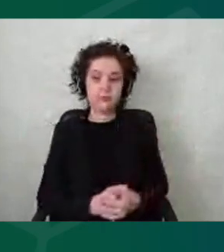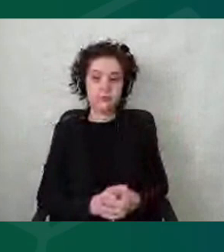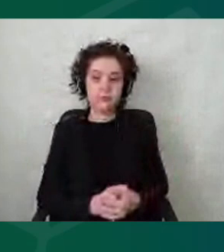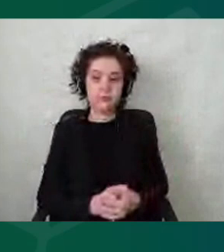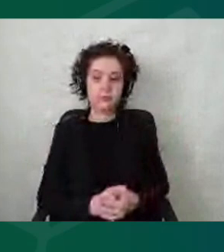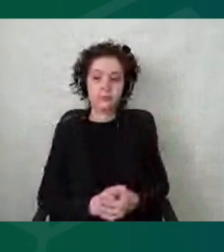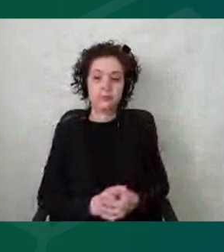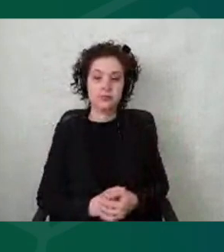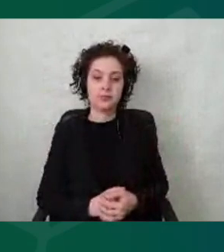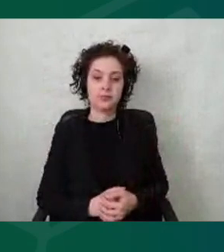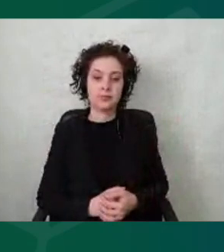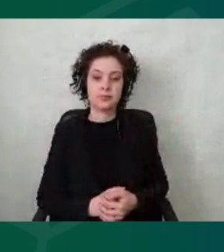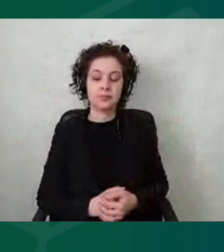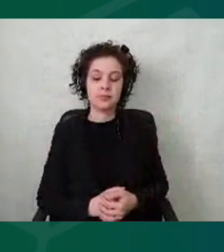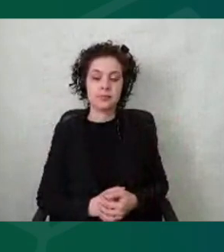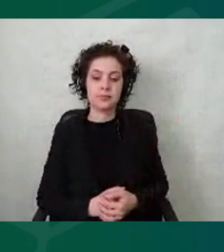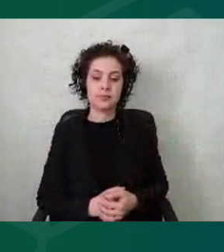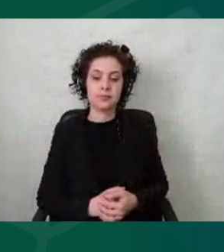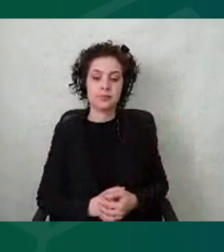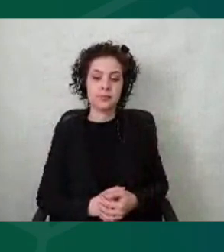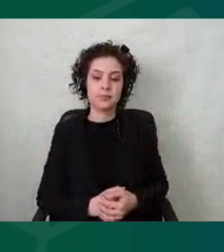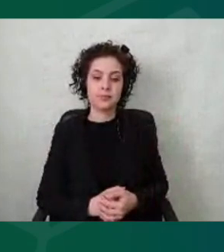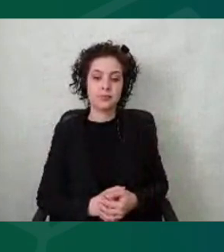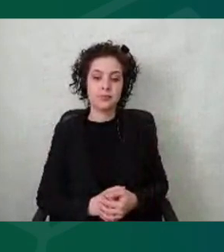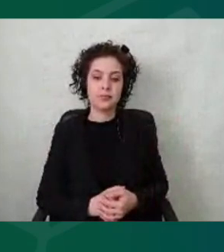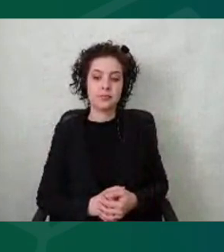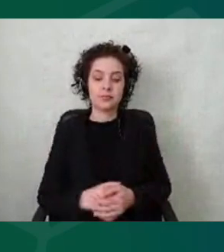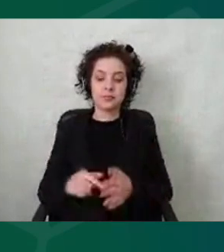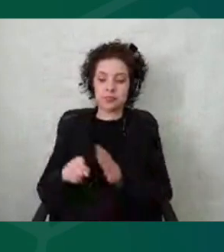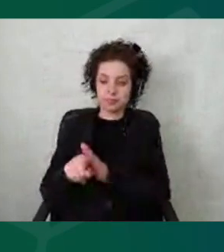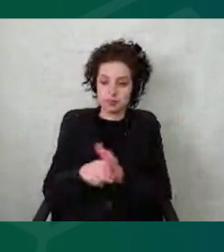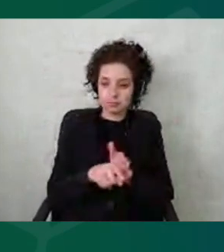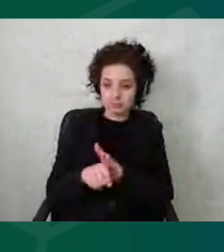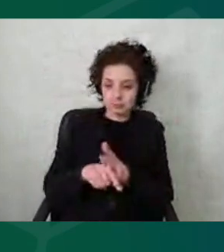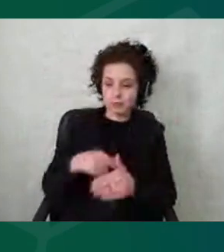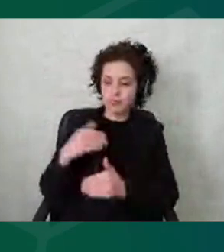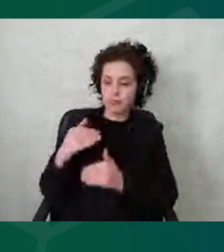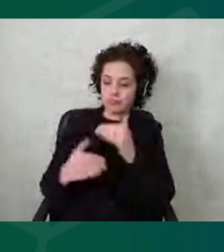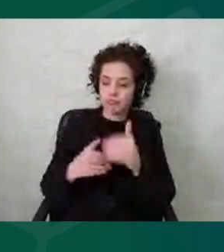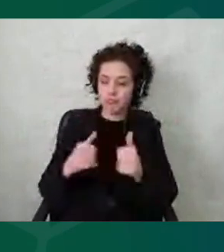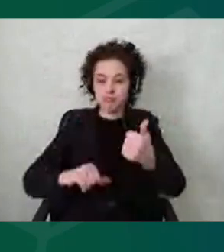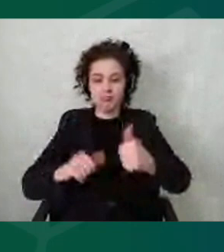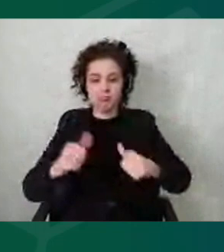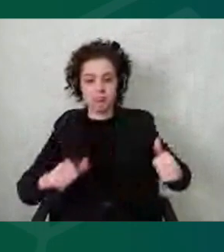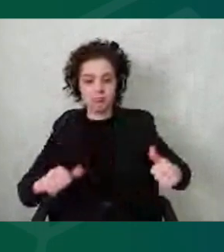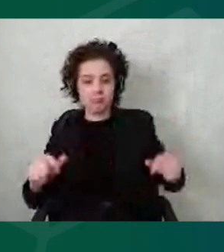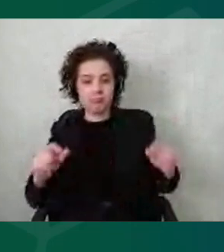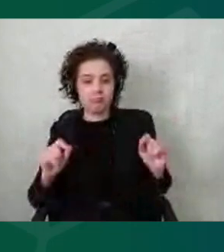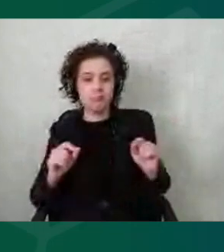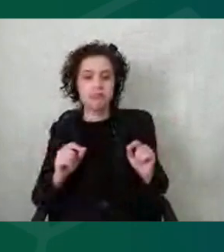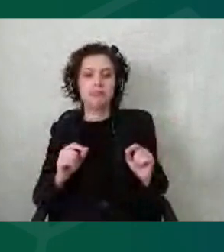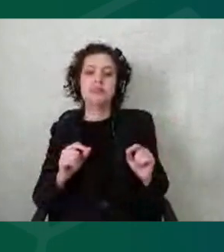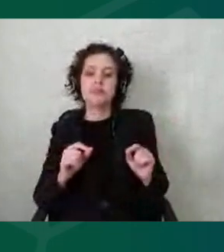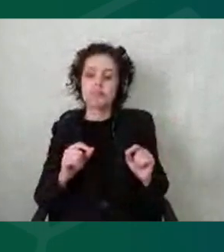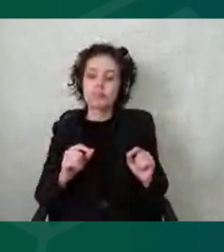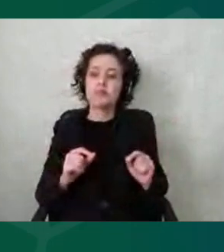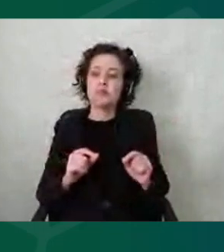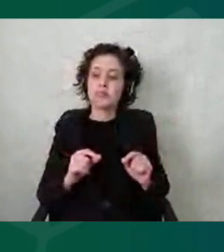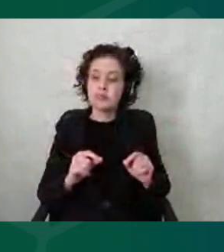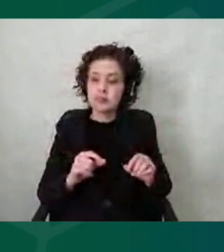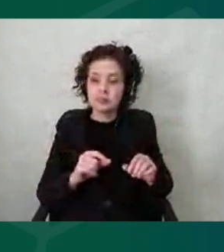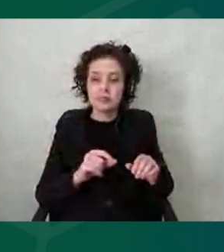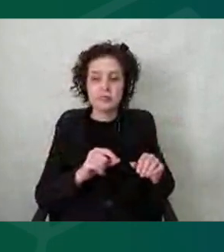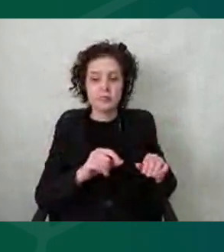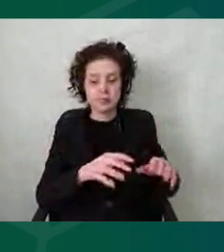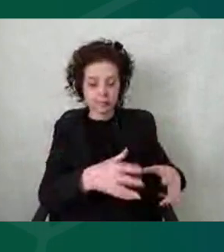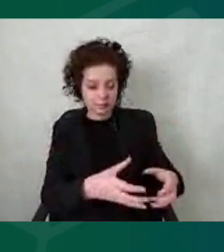desenvolver, coordenando, avaliando uma coorte prospectiva de pacientes com Covid-19,